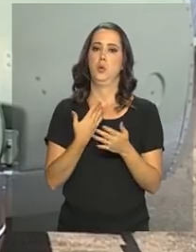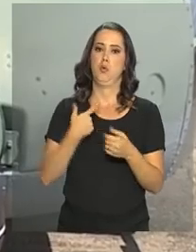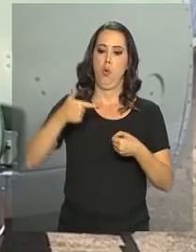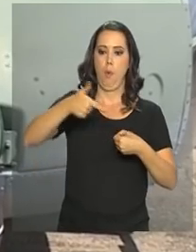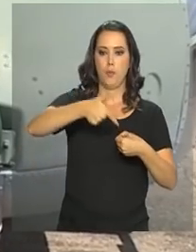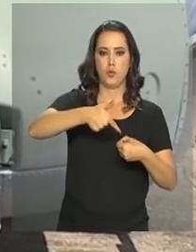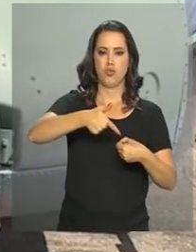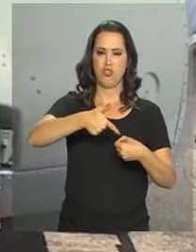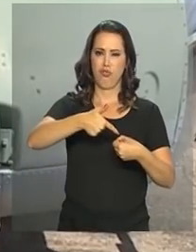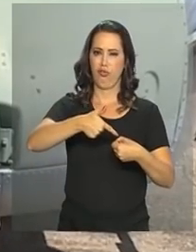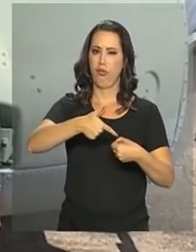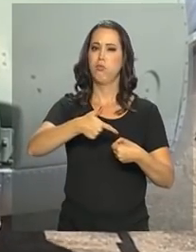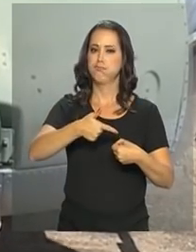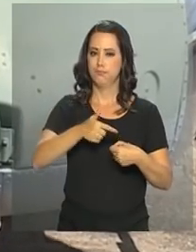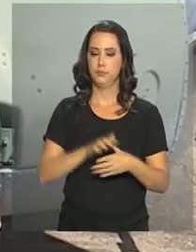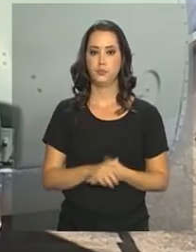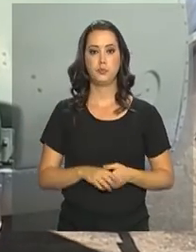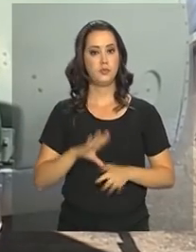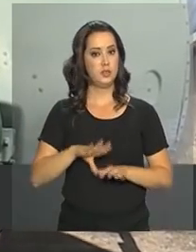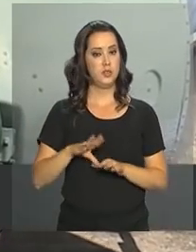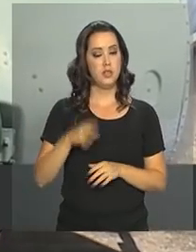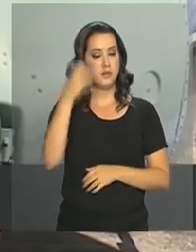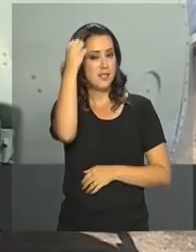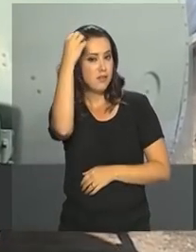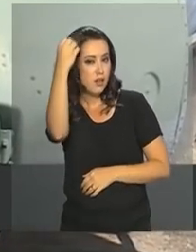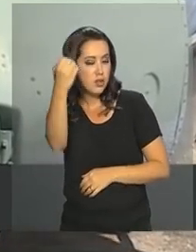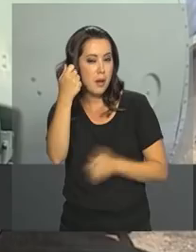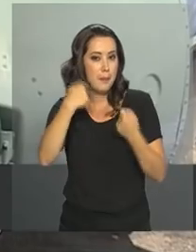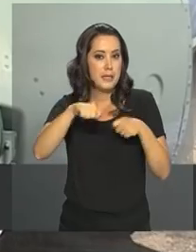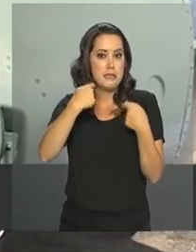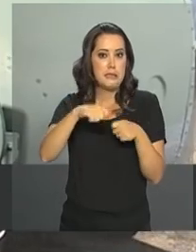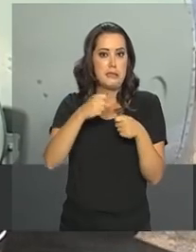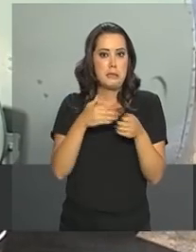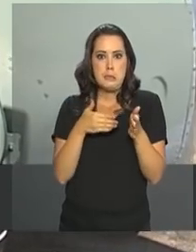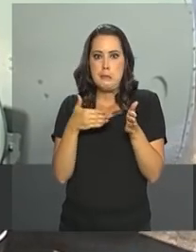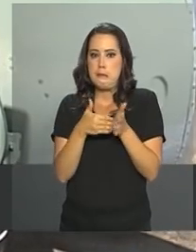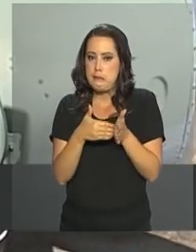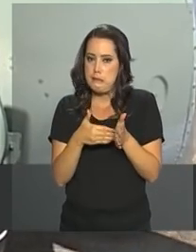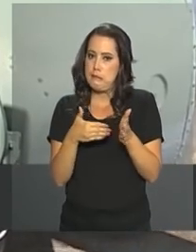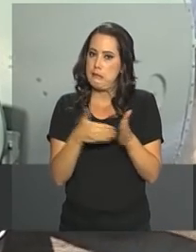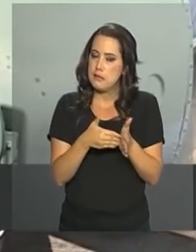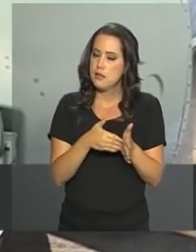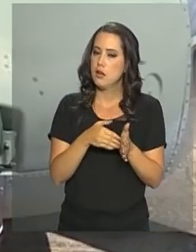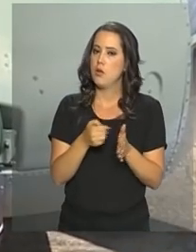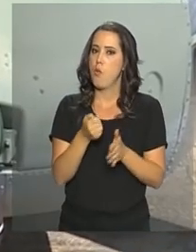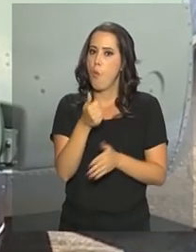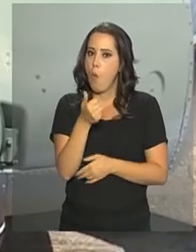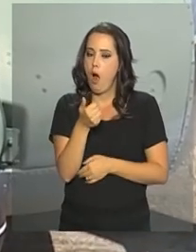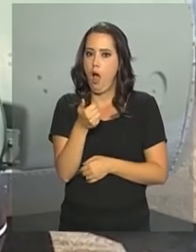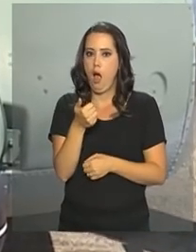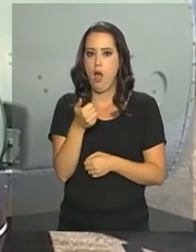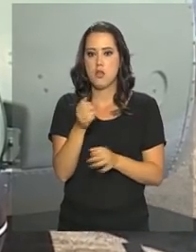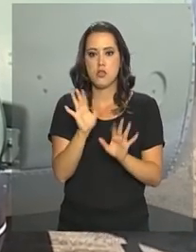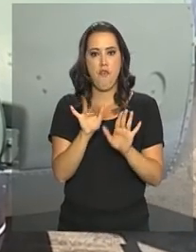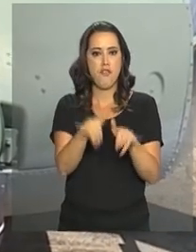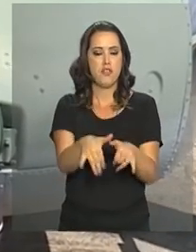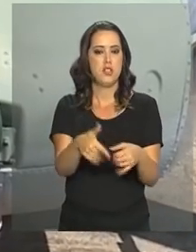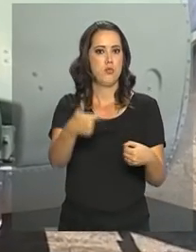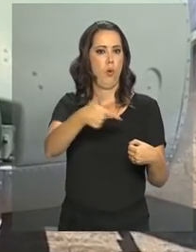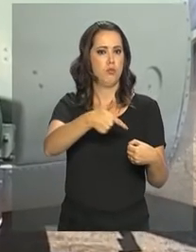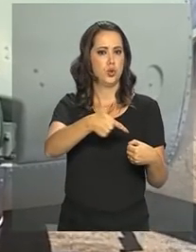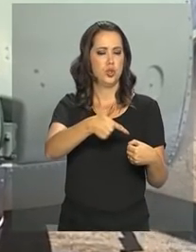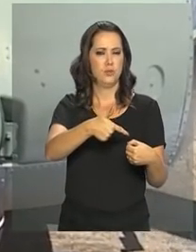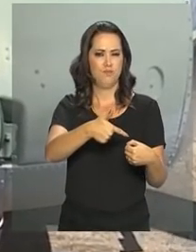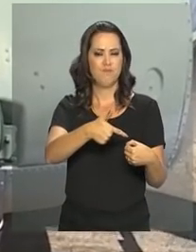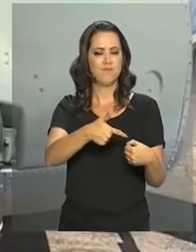para as comunidades, voltar, elas exigem que a gente opere no limite da autonomia de voo do helicóptero. E além disso,